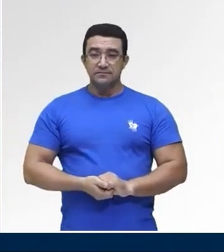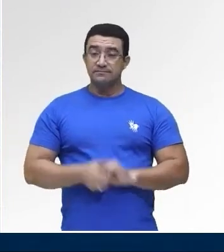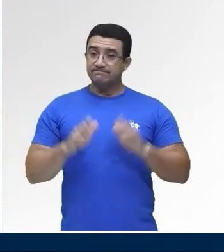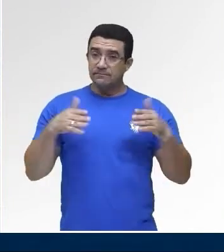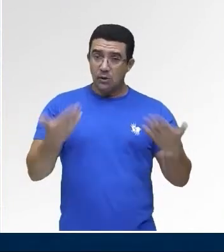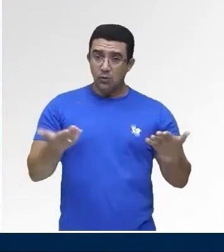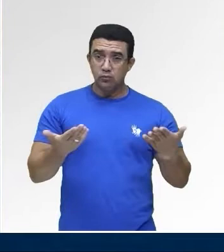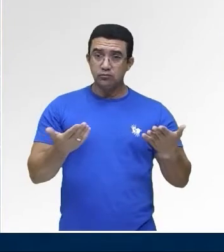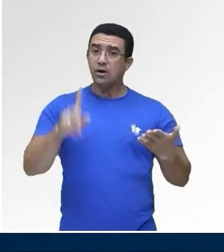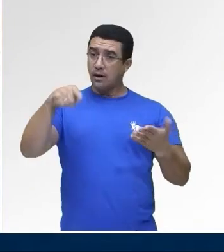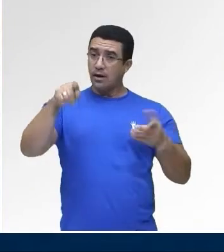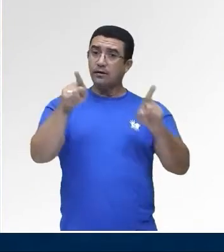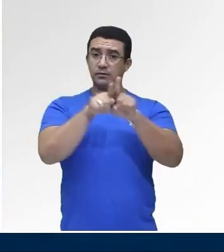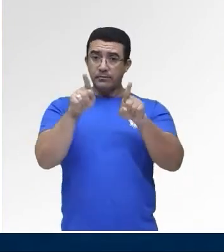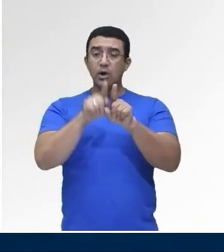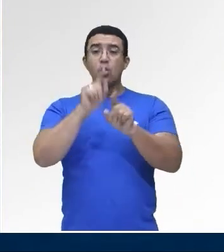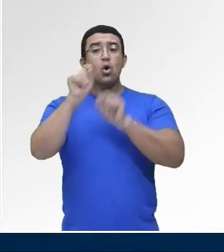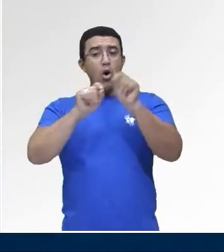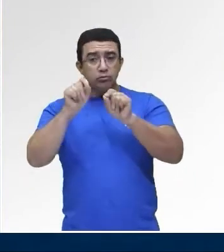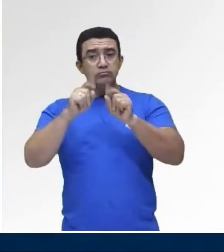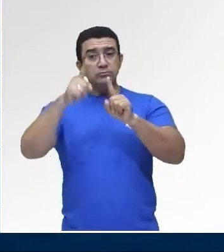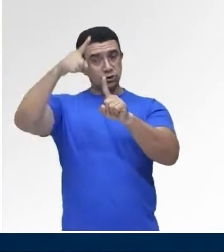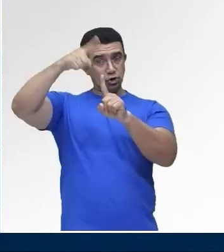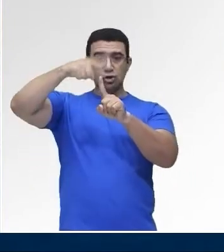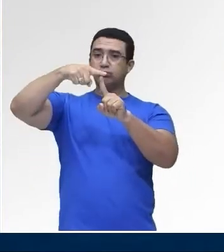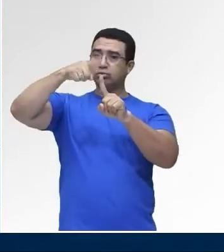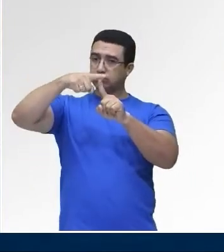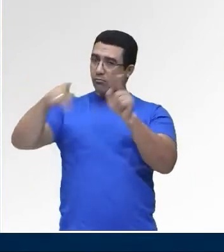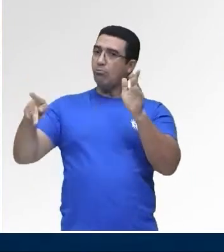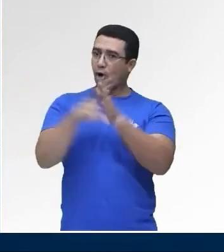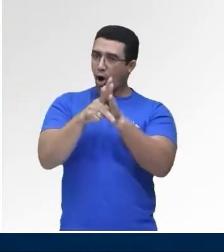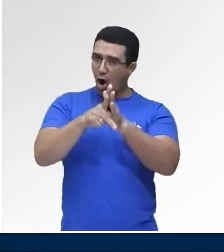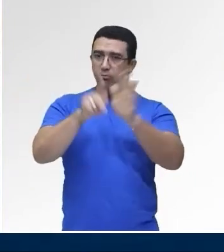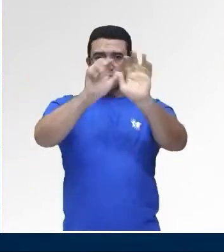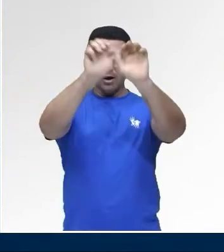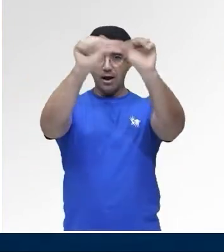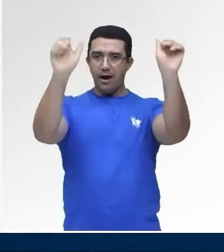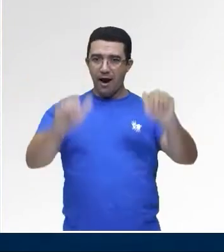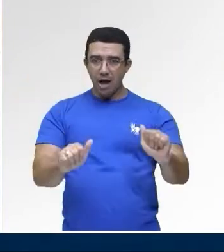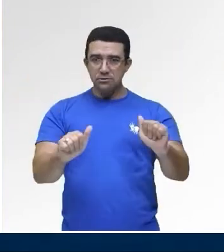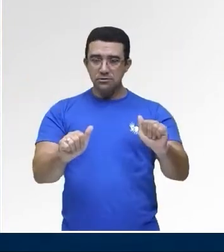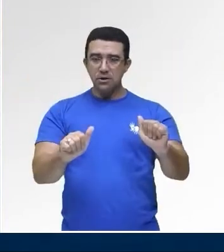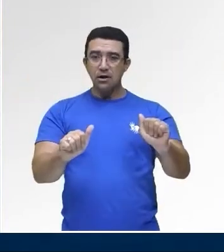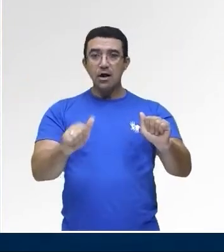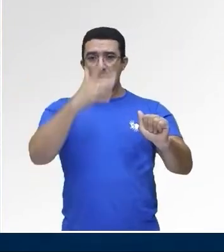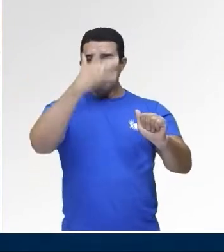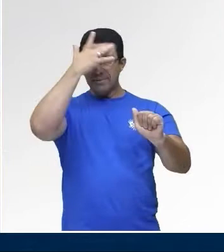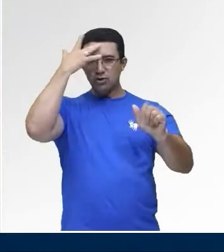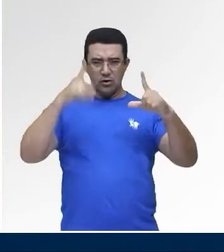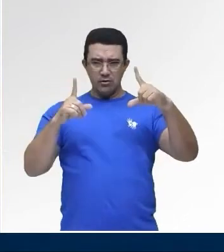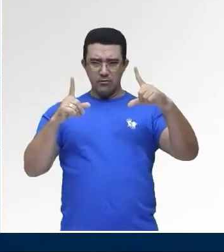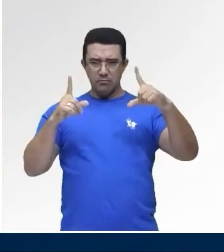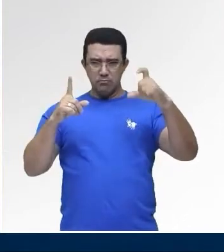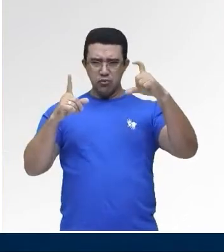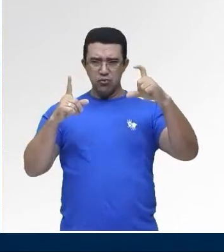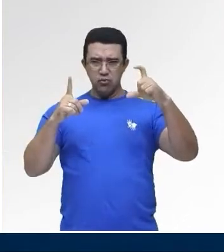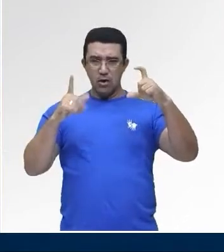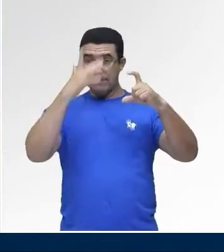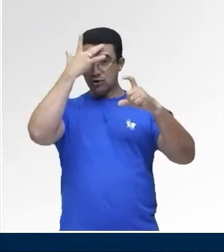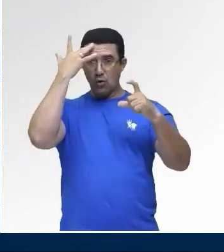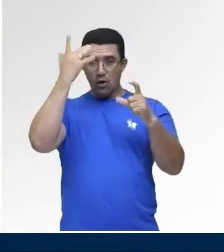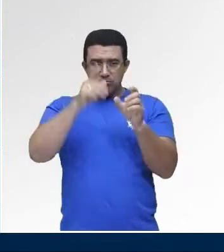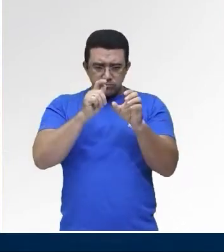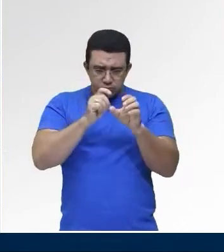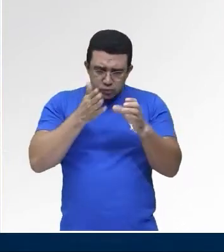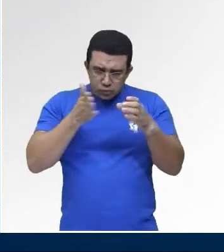isso é uma forma de arte, né? É uma fotografia, o artista desenhou